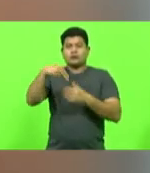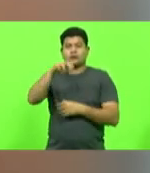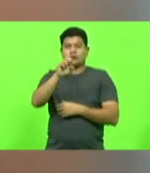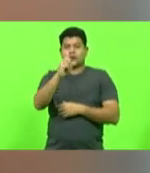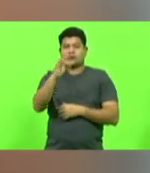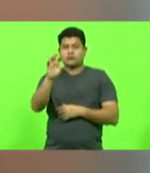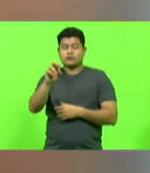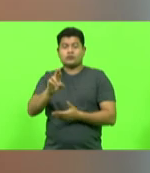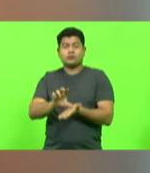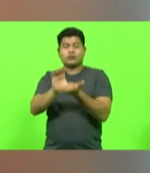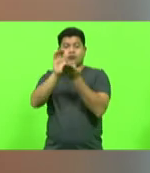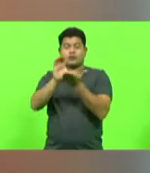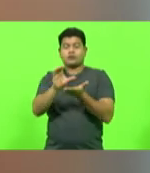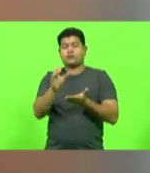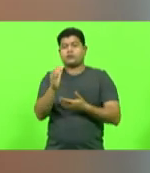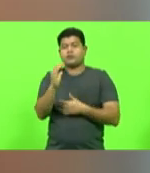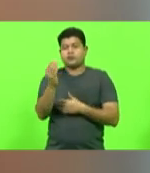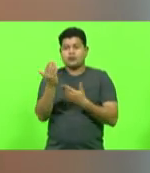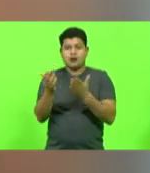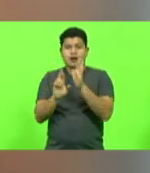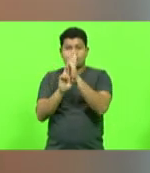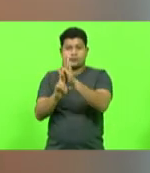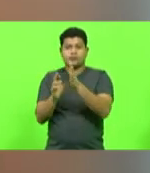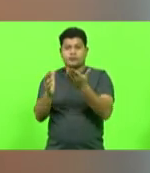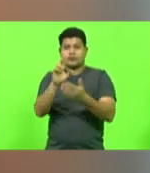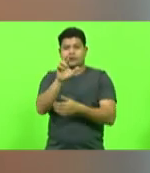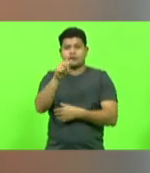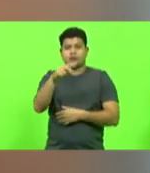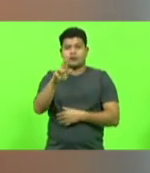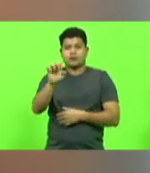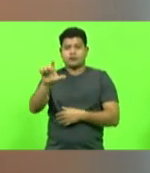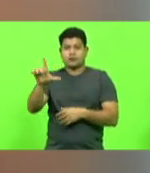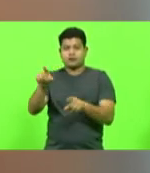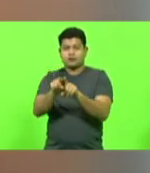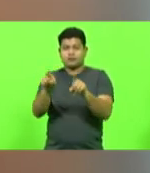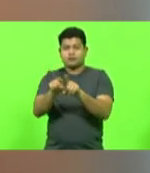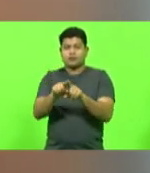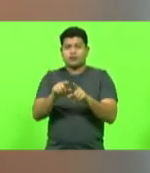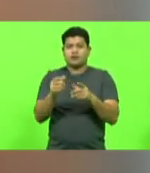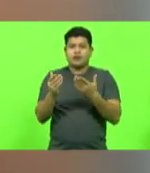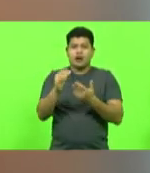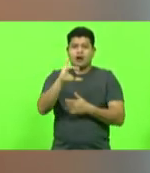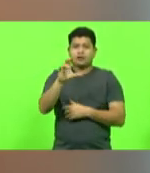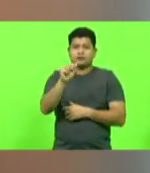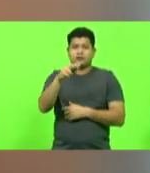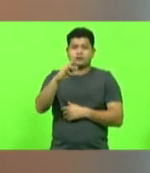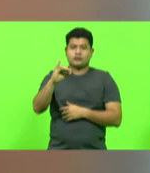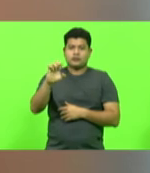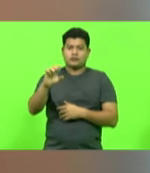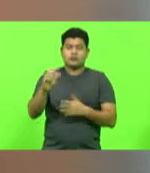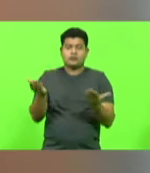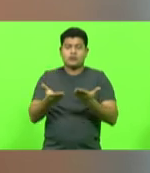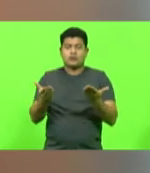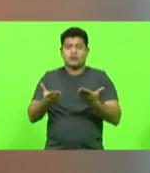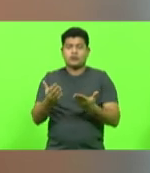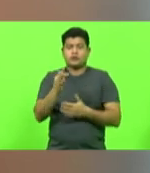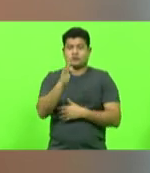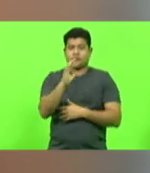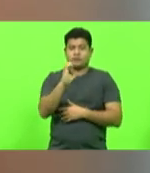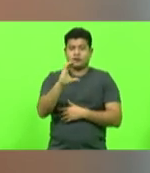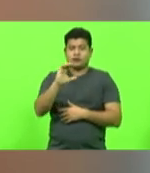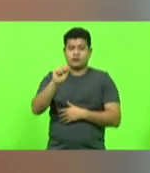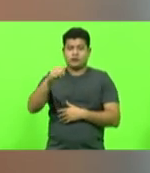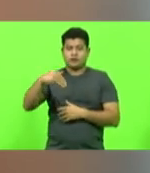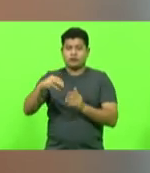no nome da Raquel, a Janice, representante da FECAM, a Vânia, a doutora Lia, a doutora Ana Paula e os